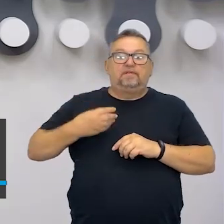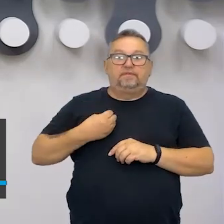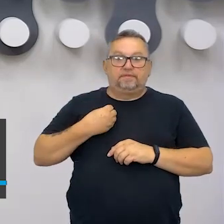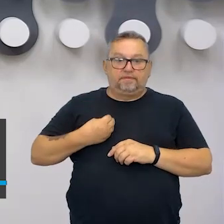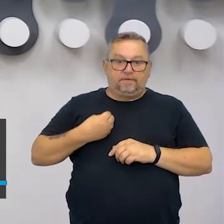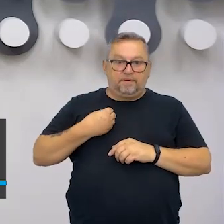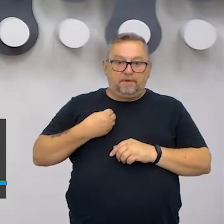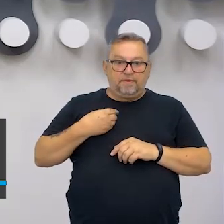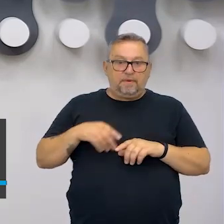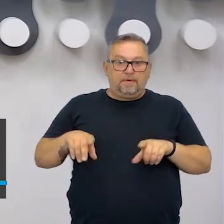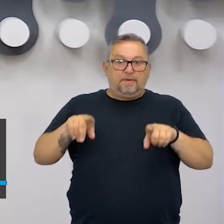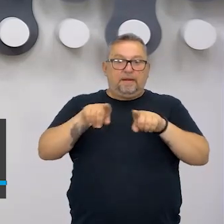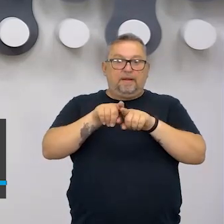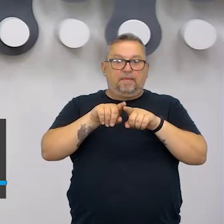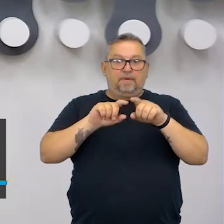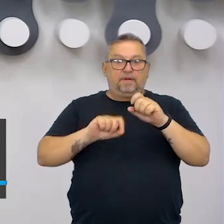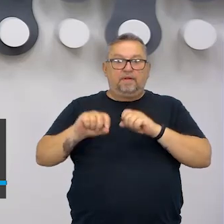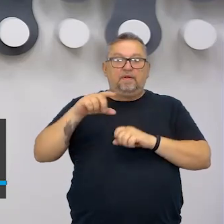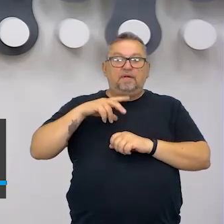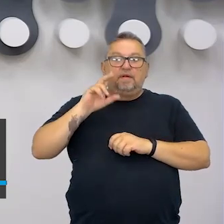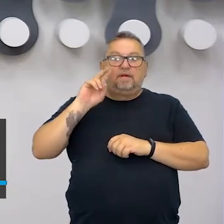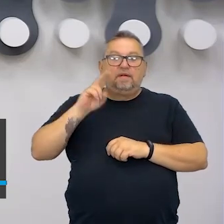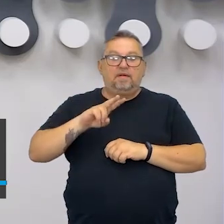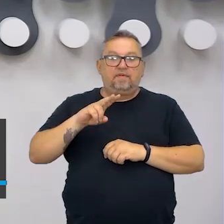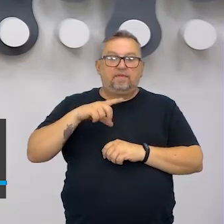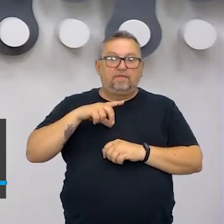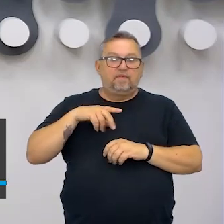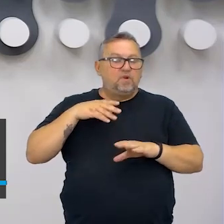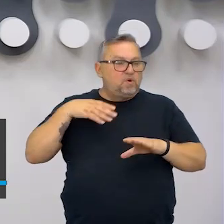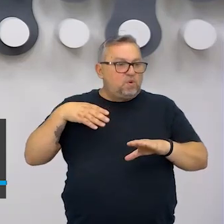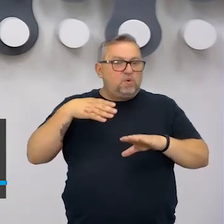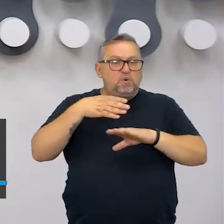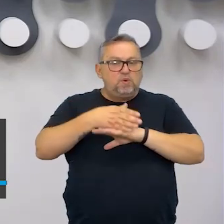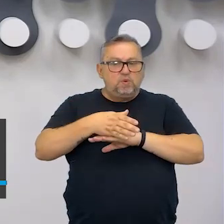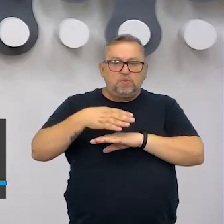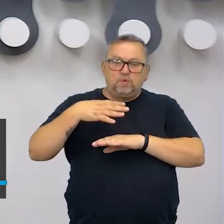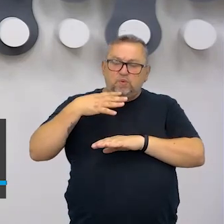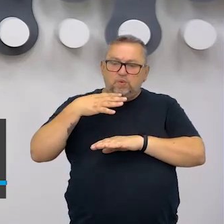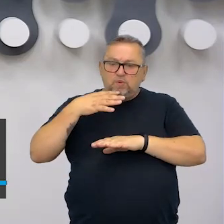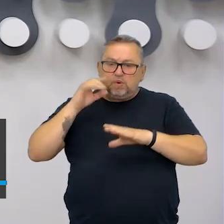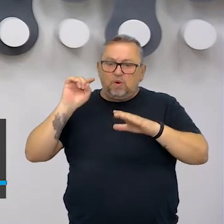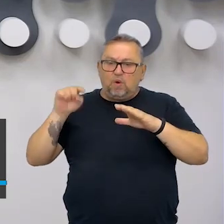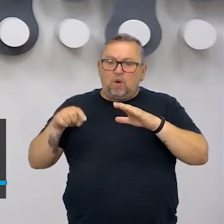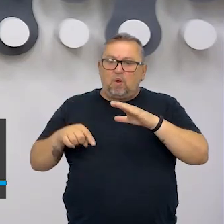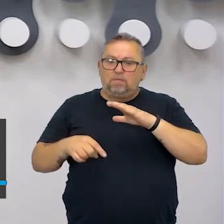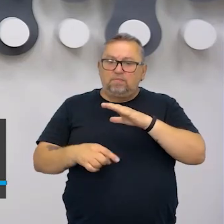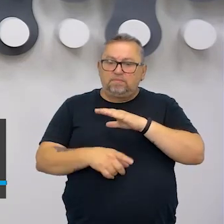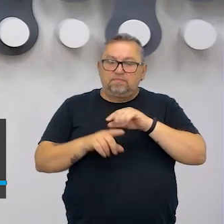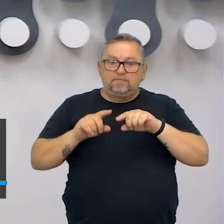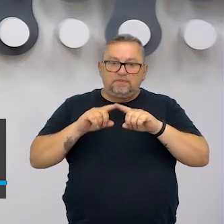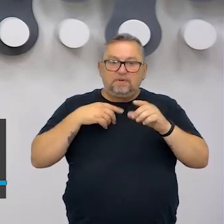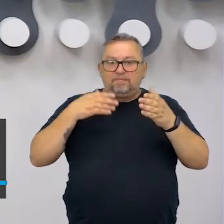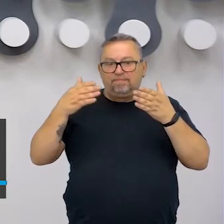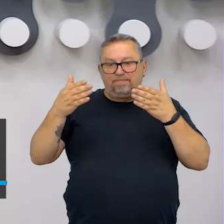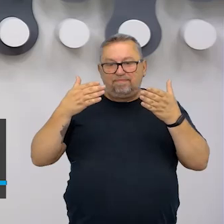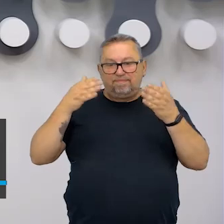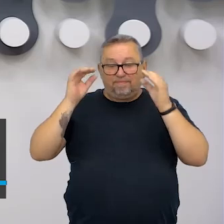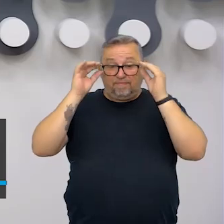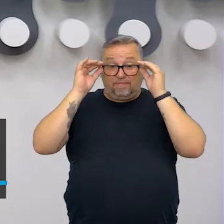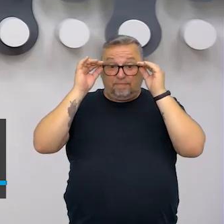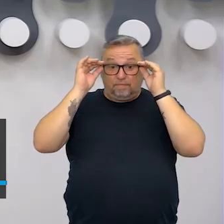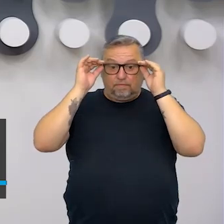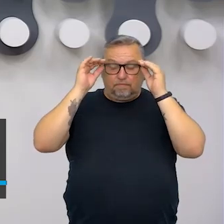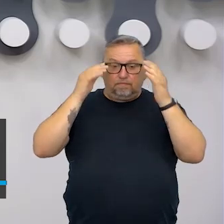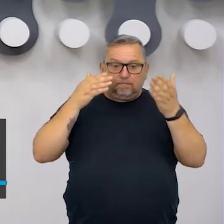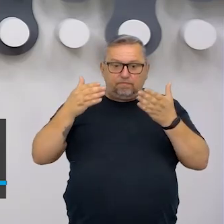o Frantz Fanon, e ele mergulhou nesse universo porque, como eu falei para vocês também, ele era um psicanalista, né? Se não me engano, o Frantz